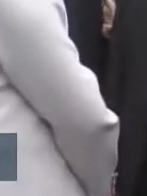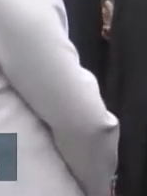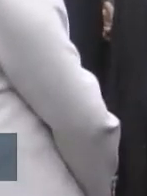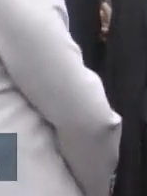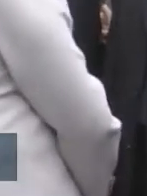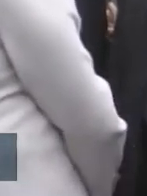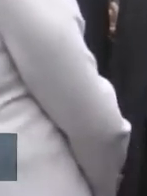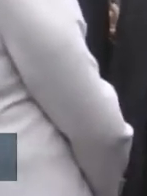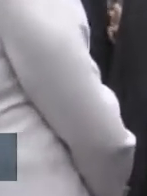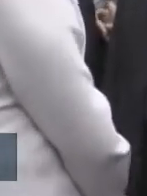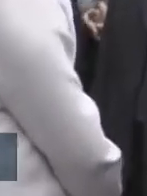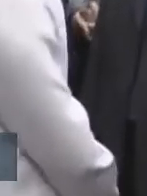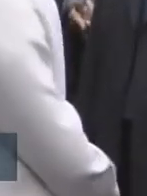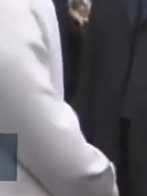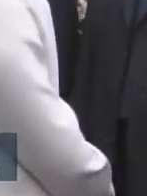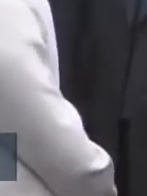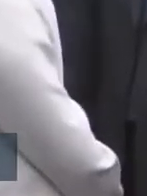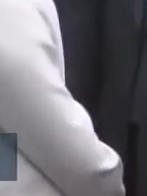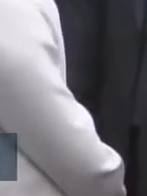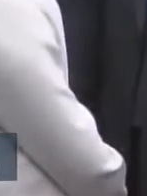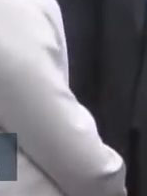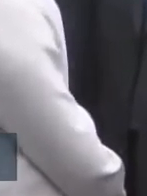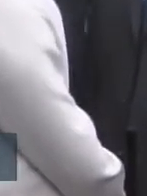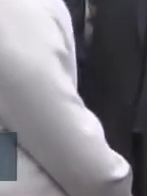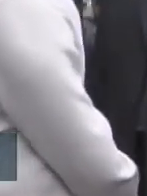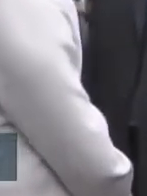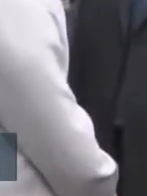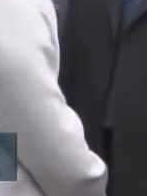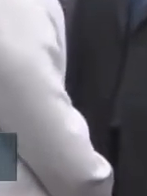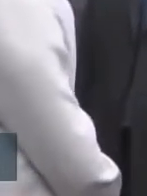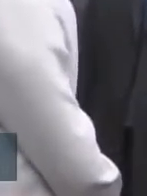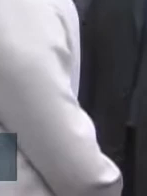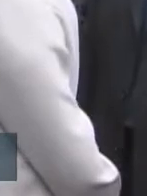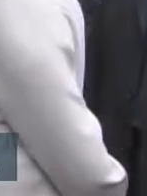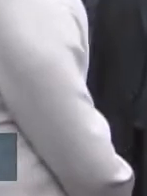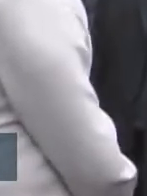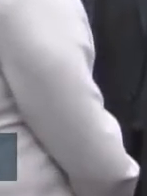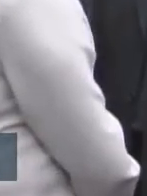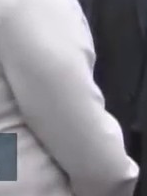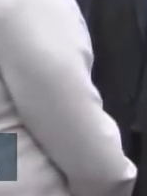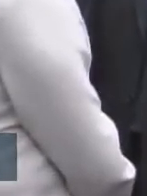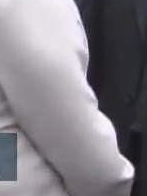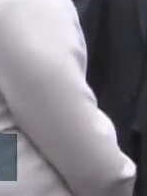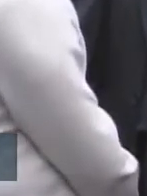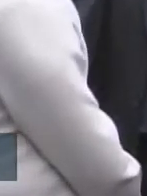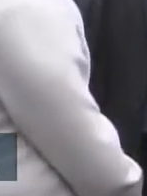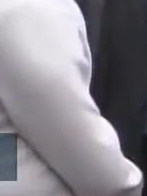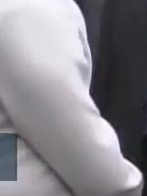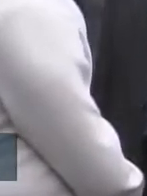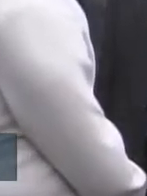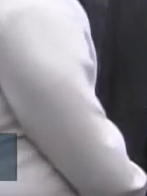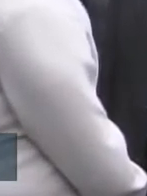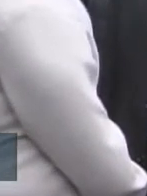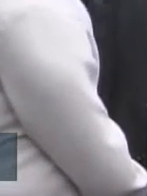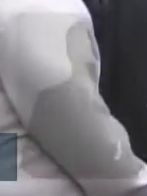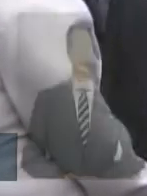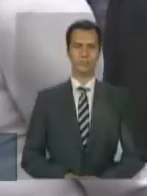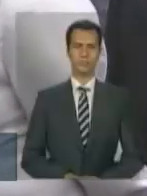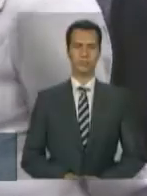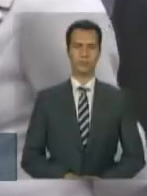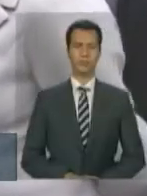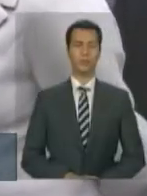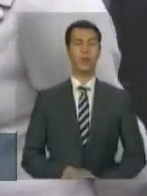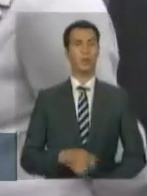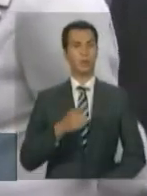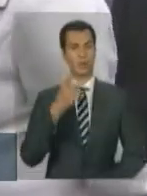disposto a ajudar a União Europeia nesse esforço para sair da crise. De que forma isso pode ser feito? De que forma o Brasil pode contribuir? Olha, no G20,